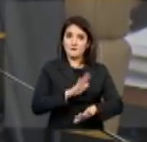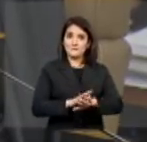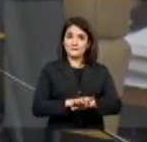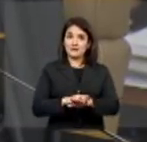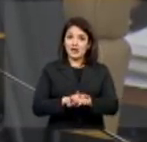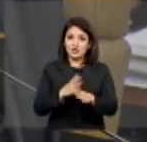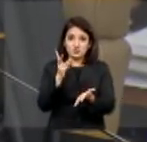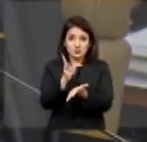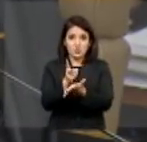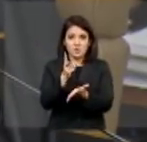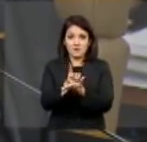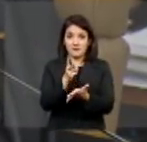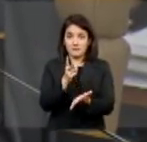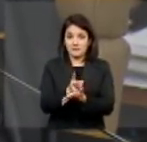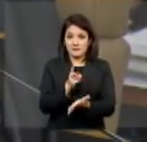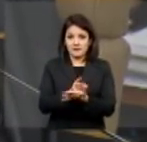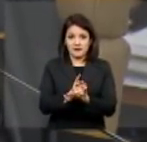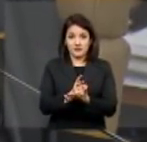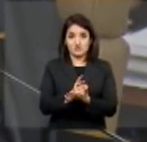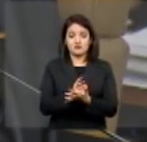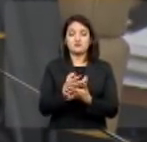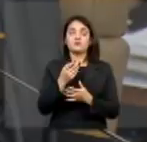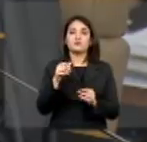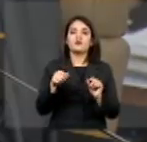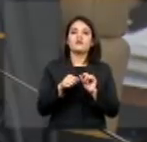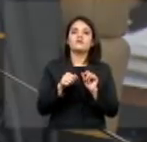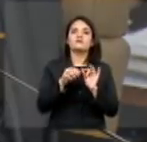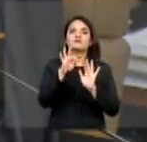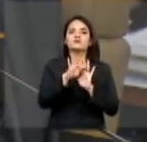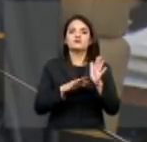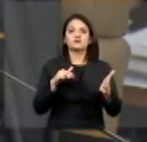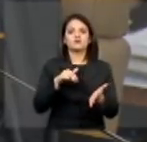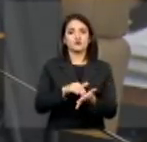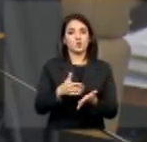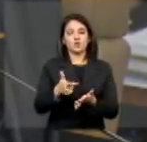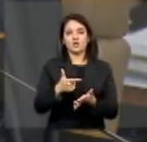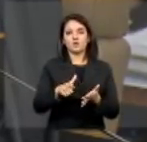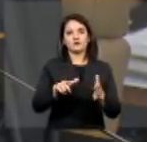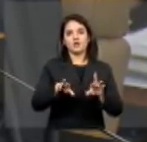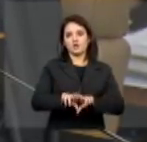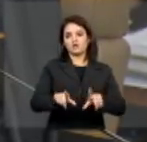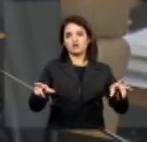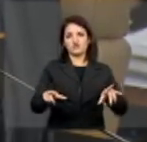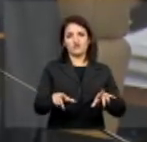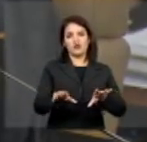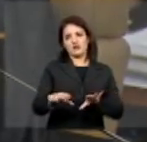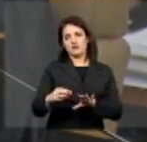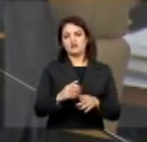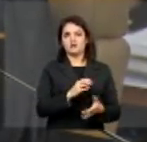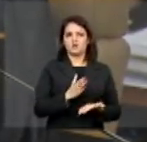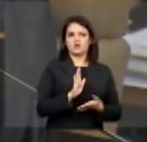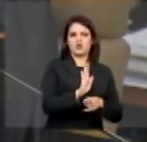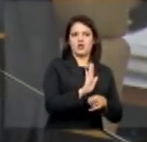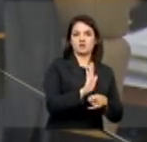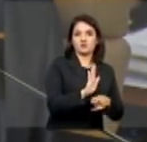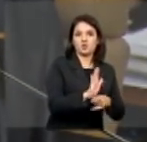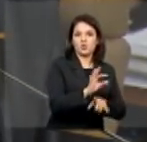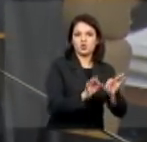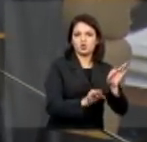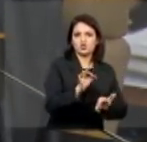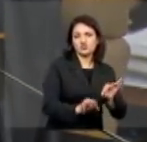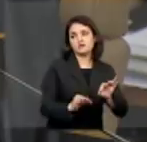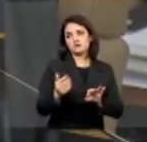fazendo a distinção entre colaboradores e réus não colaboradores diante disso a defesa